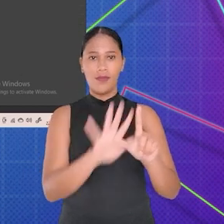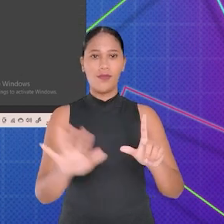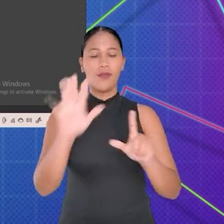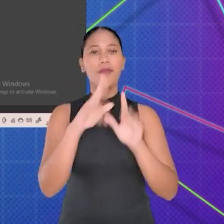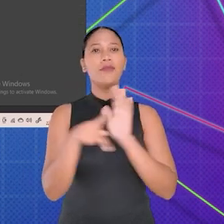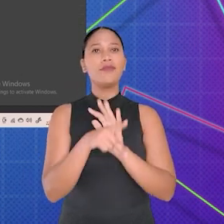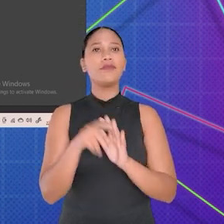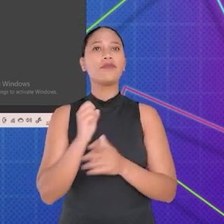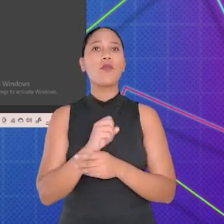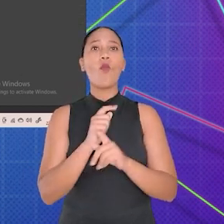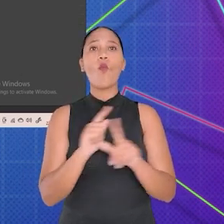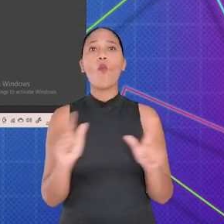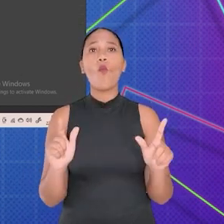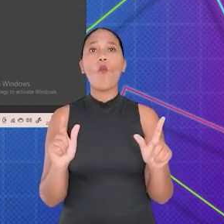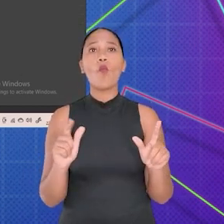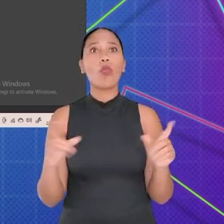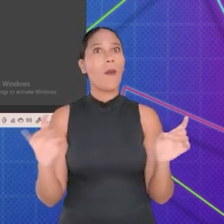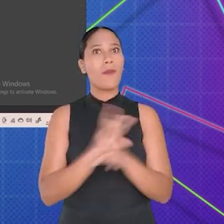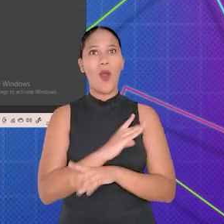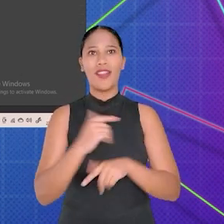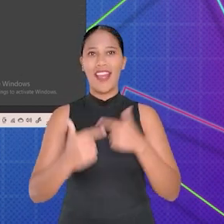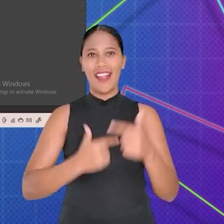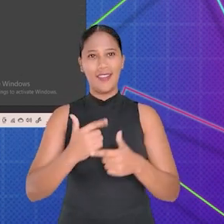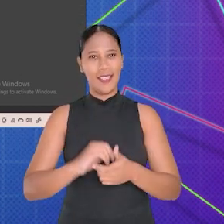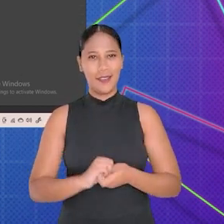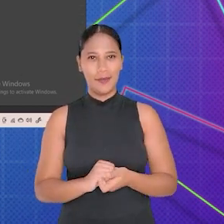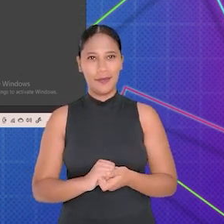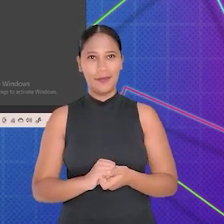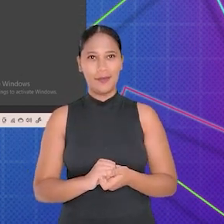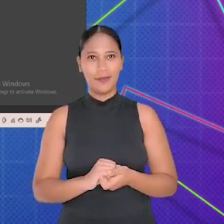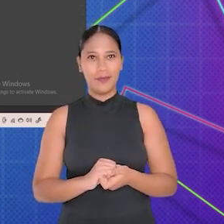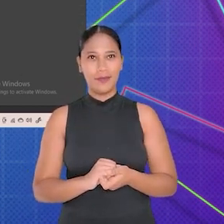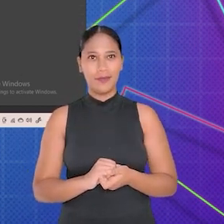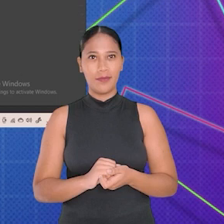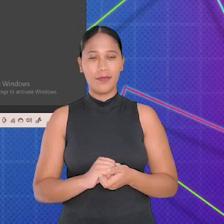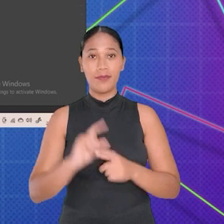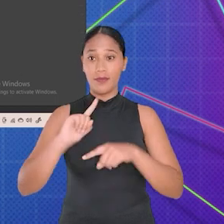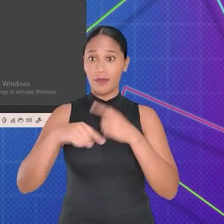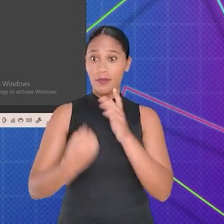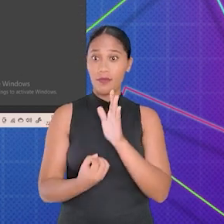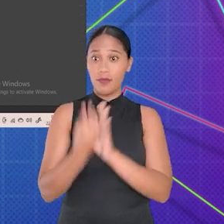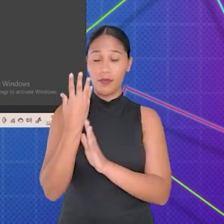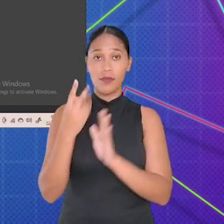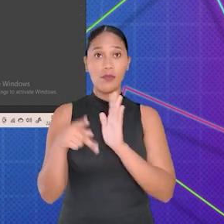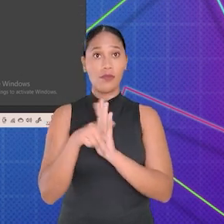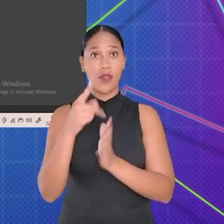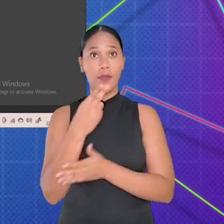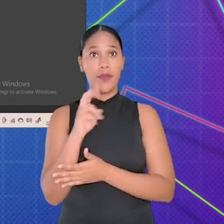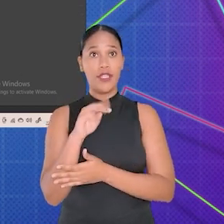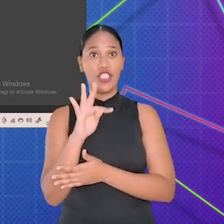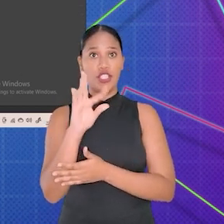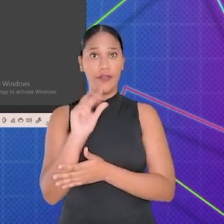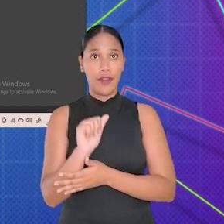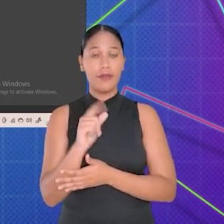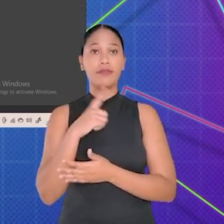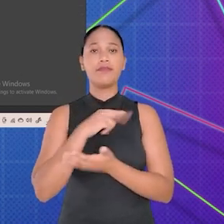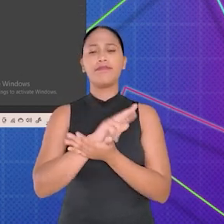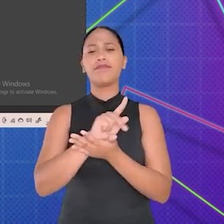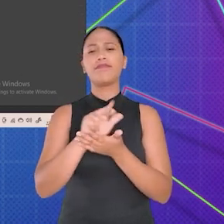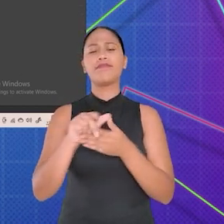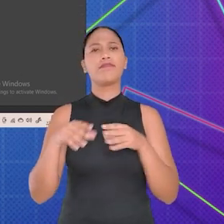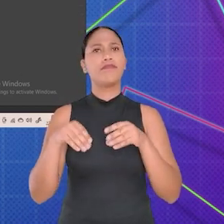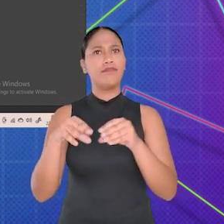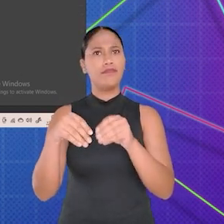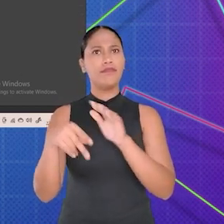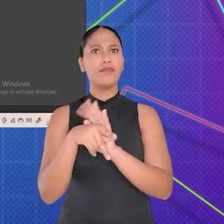pode manipulá-la de várias maneiras, usando as ferramentas de manipulação do objeto no Blender. Por exemplo, é possível mover, redimensionar e